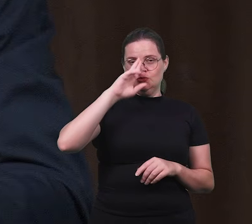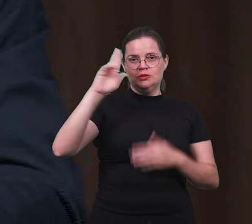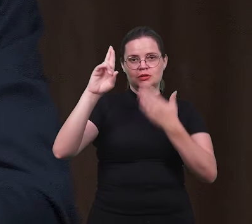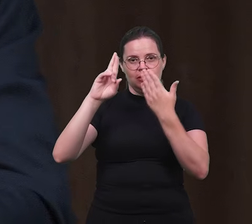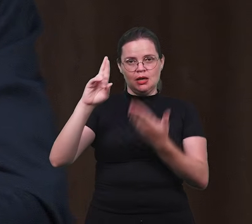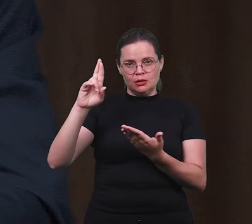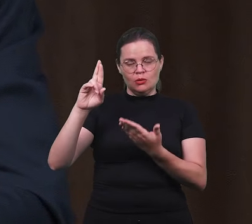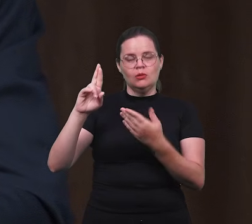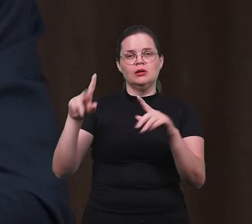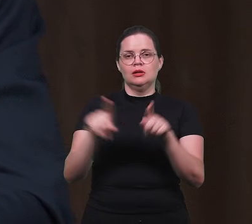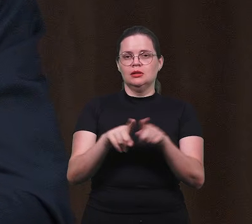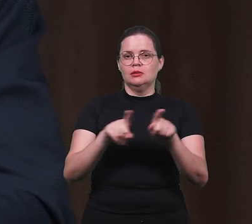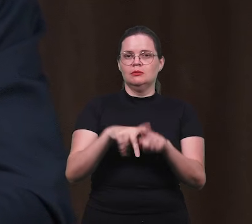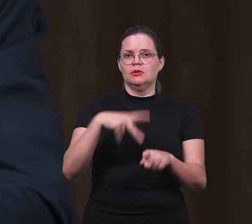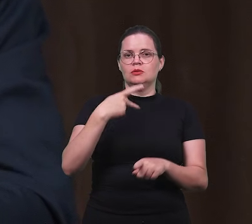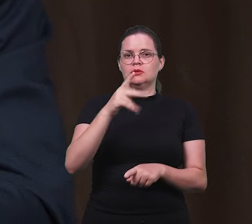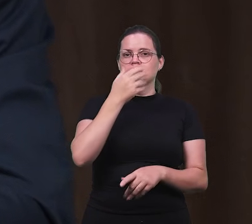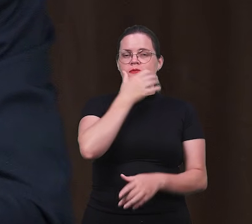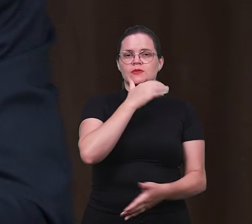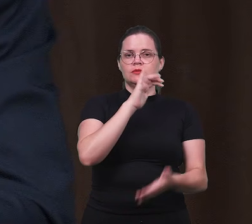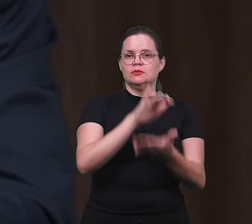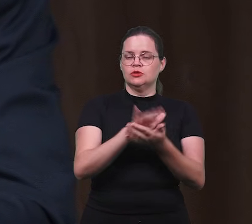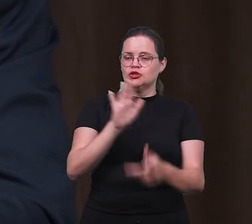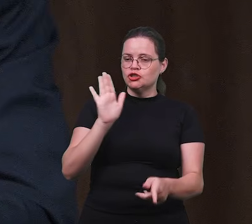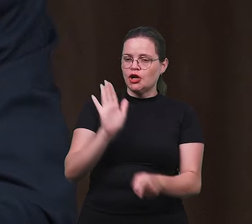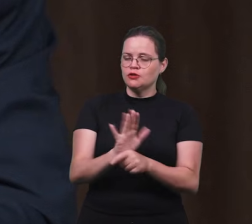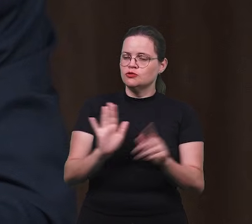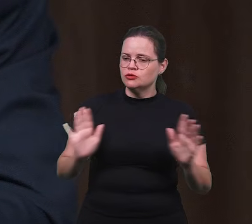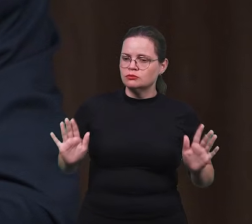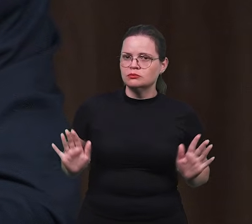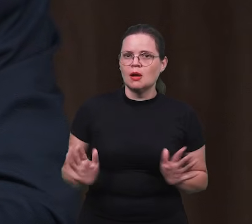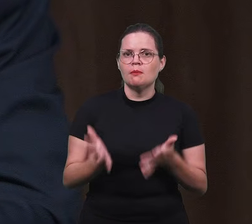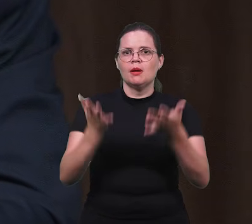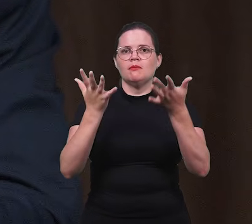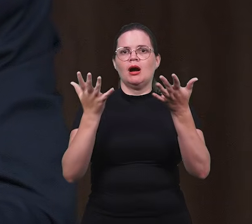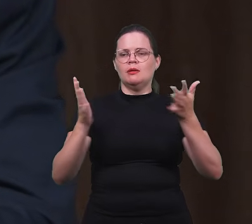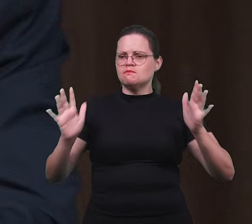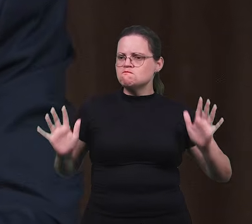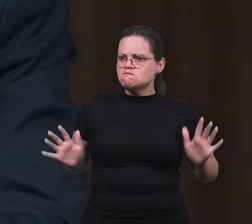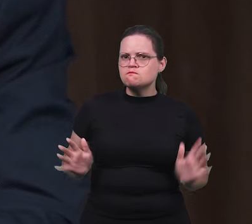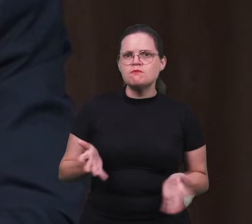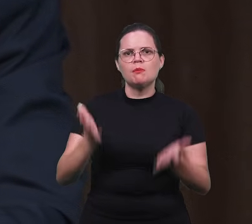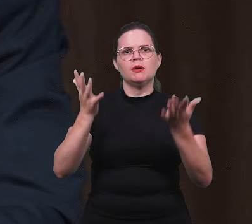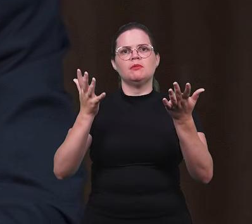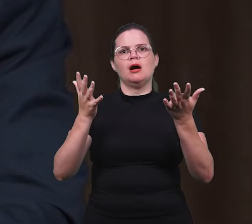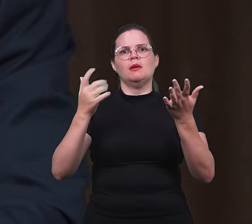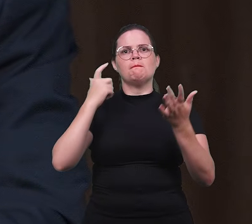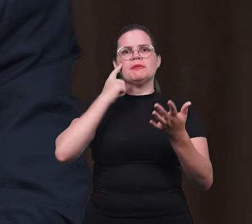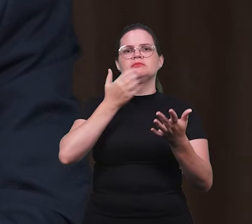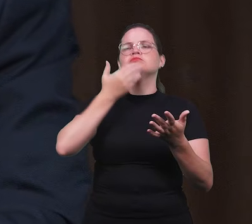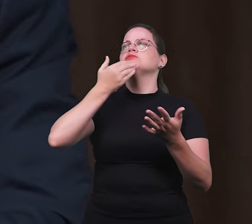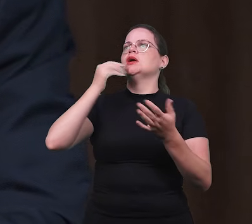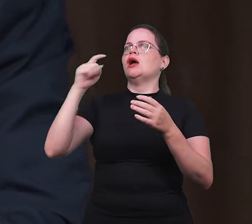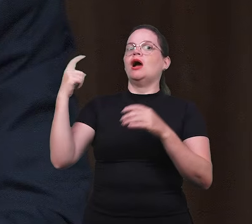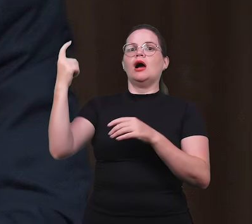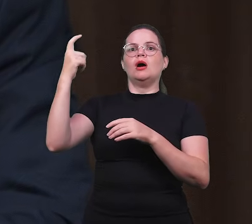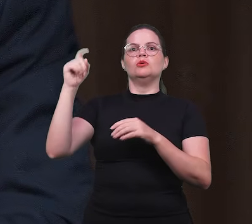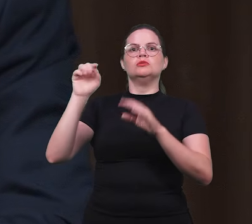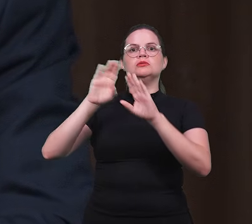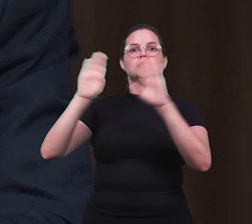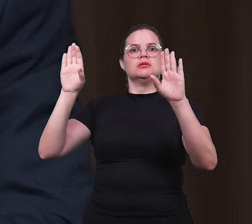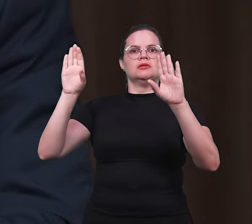o seu marido lhe ajude a levantar. Aí você levanta e põe no alto. Aí no alto, ou